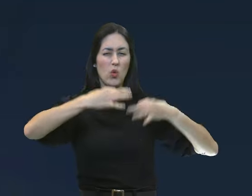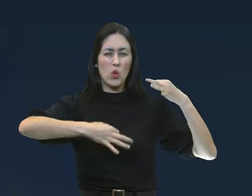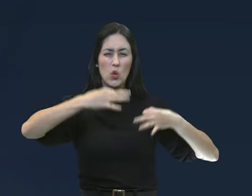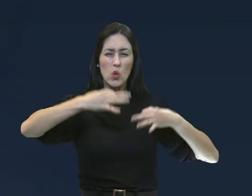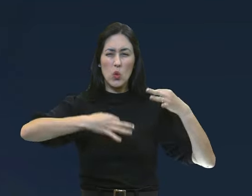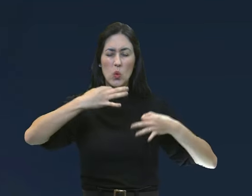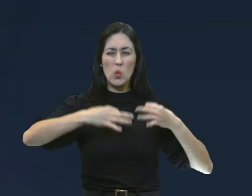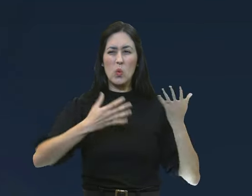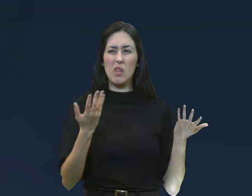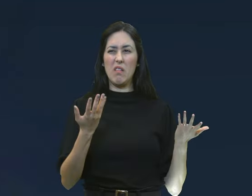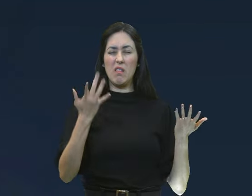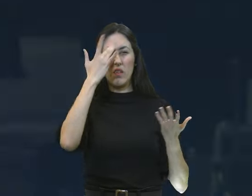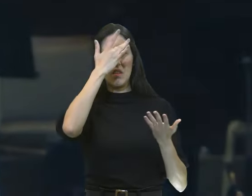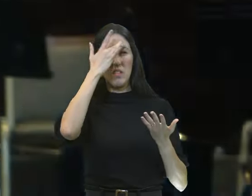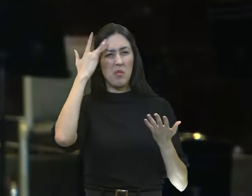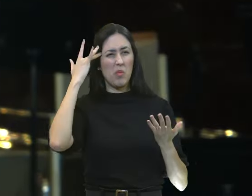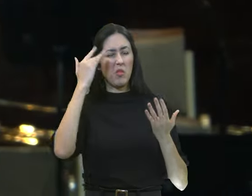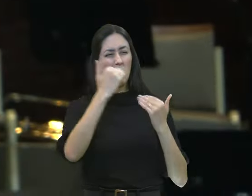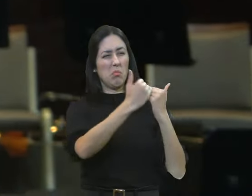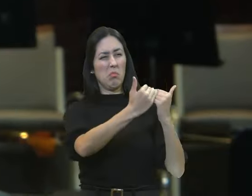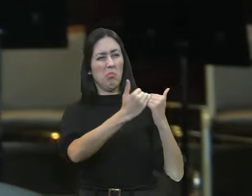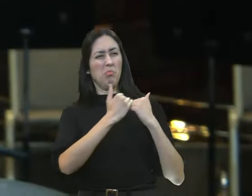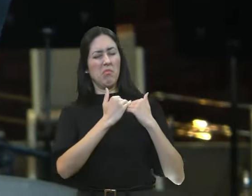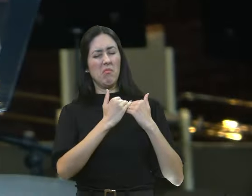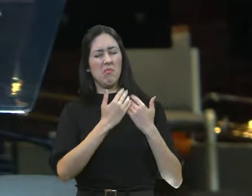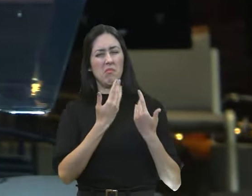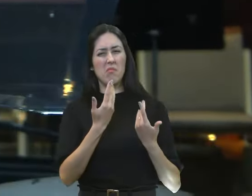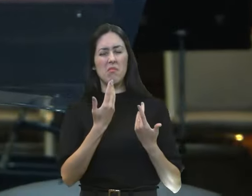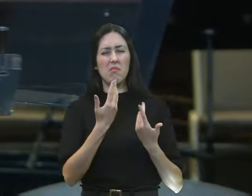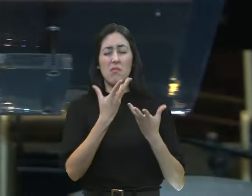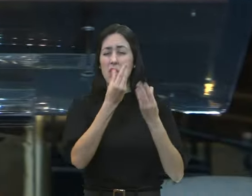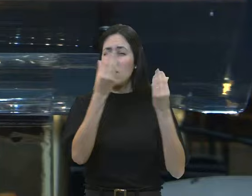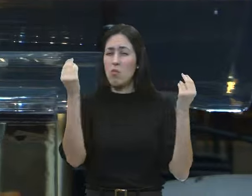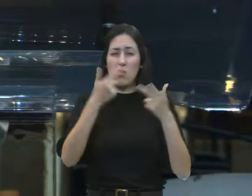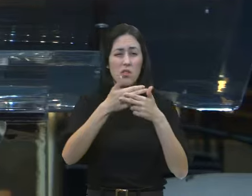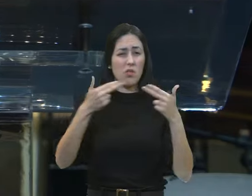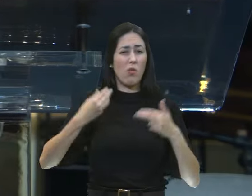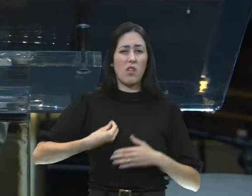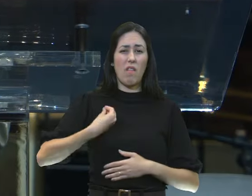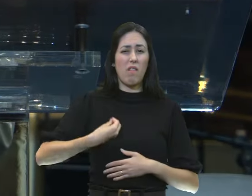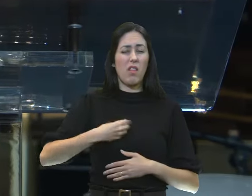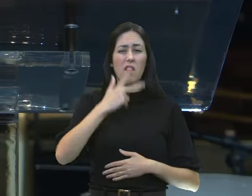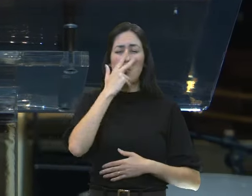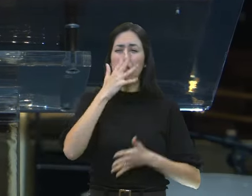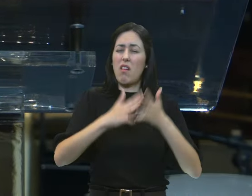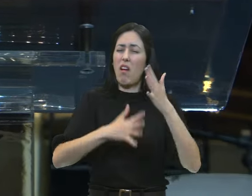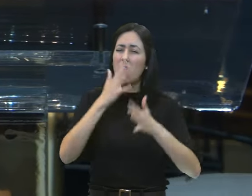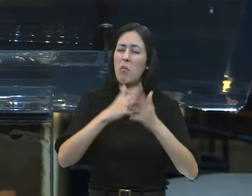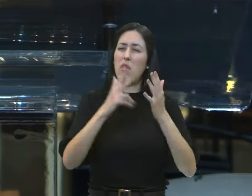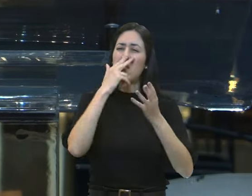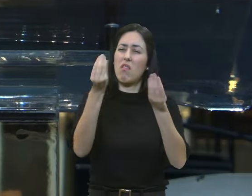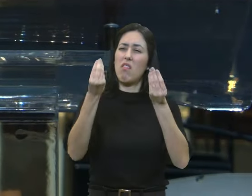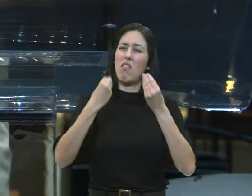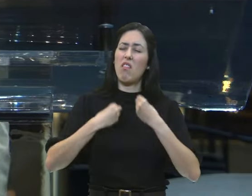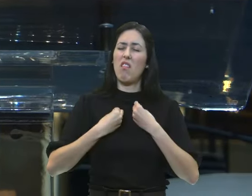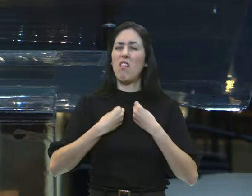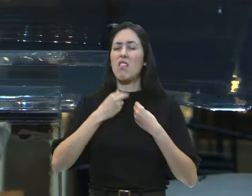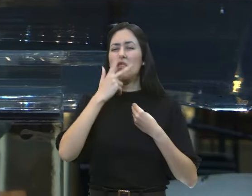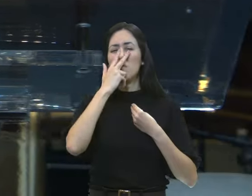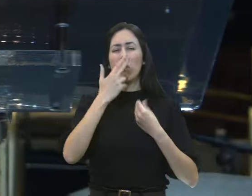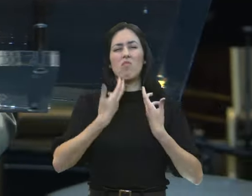possam fazer comigo e com você. Tem tanta coisa nessa vida que nos impede, não é? Que nos desanima de ir na direção